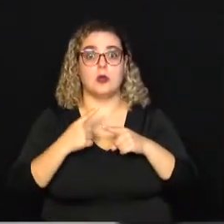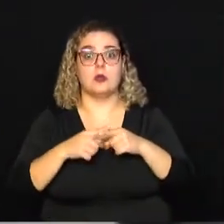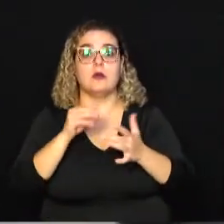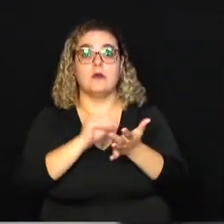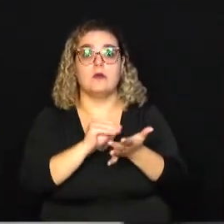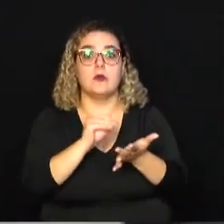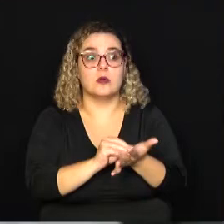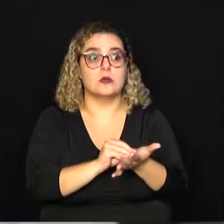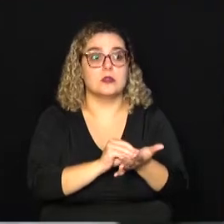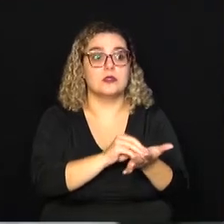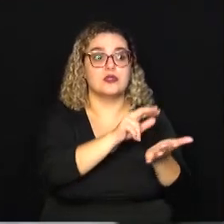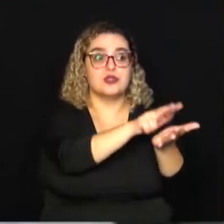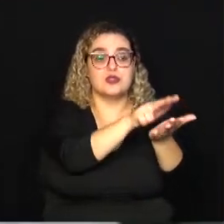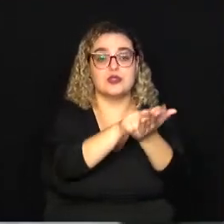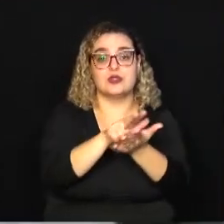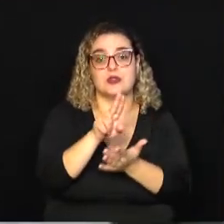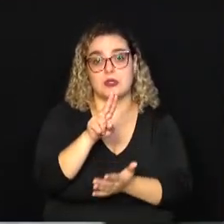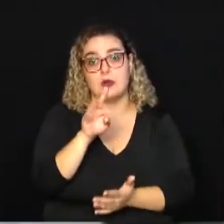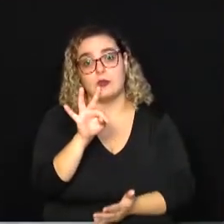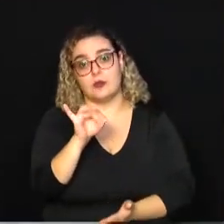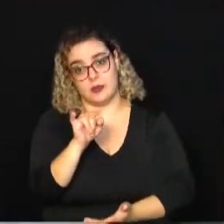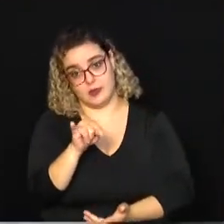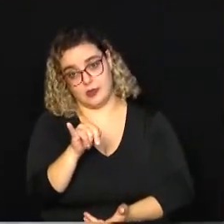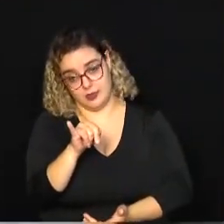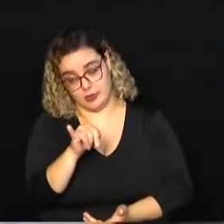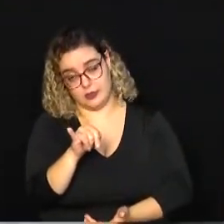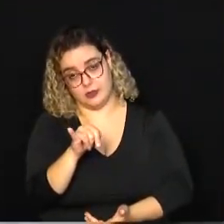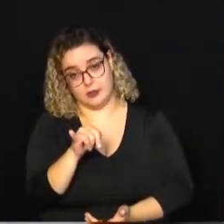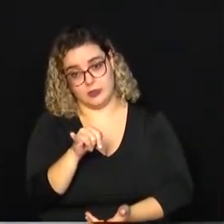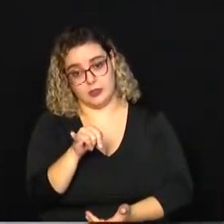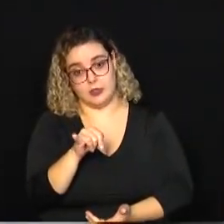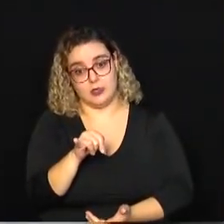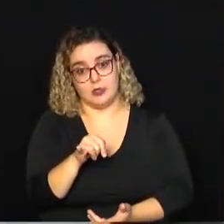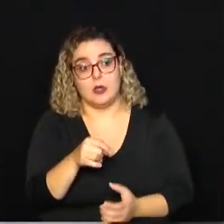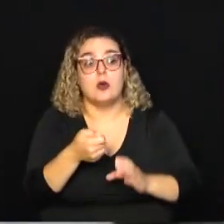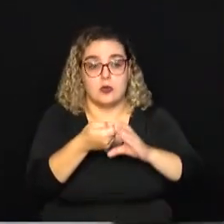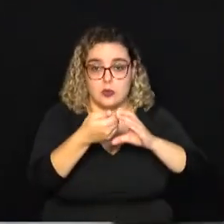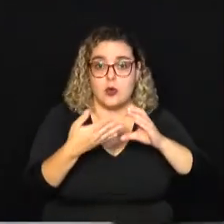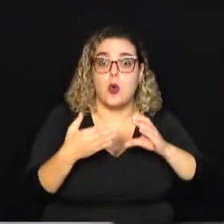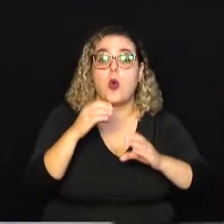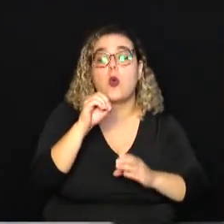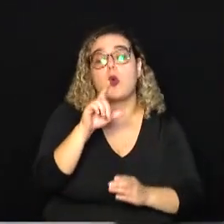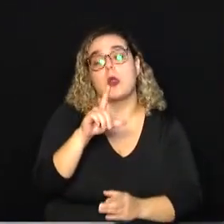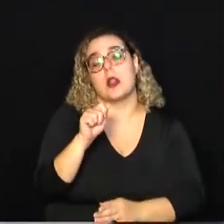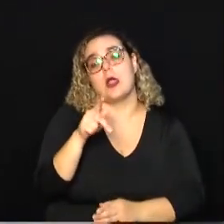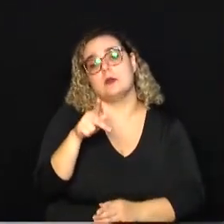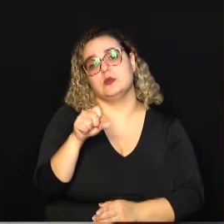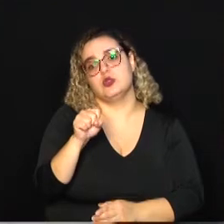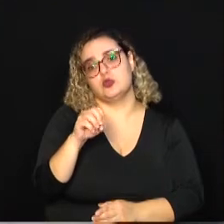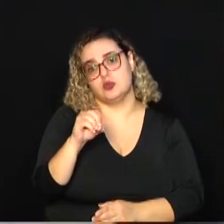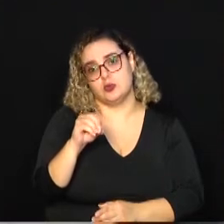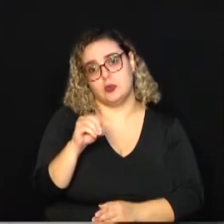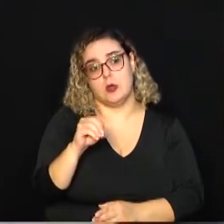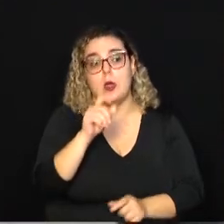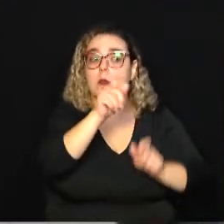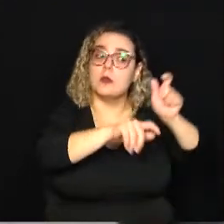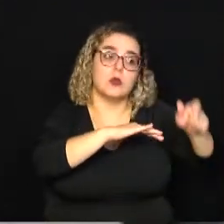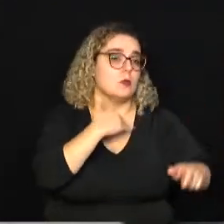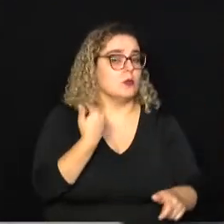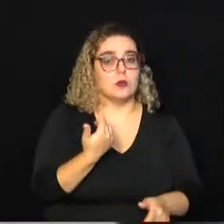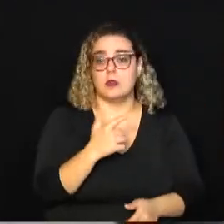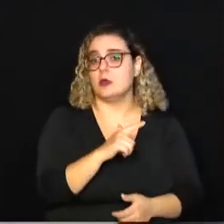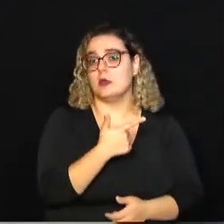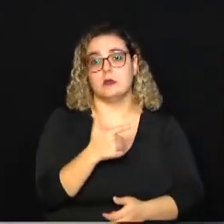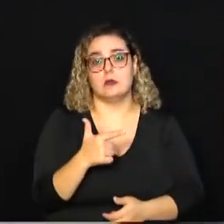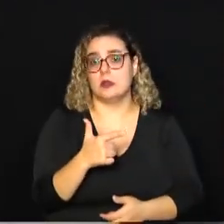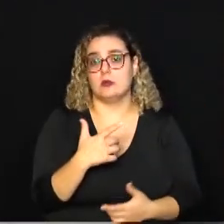UTI, tá? Isso significa já colapso, isso é o que caracteriza de verdade o colapso, são pessoas morrendo sem receber a